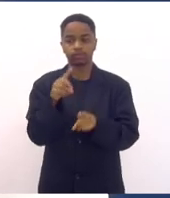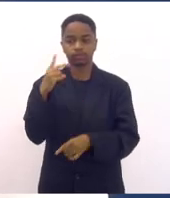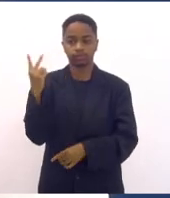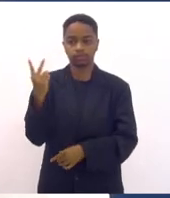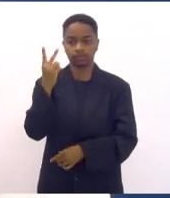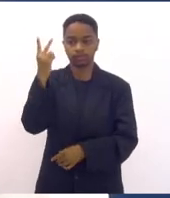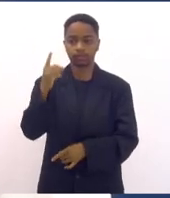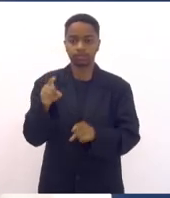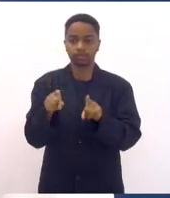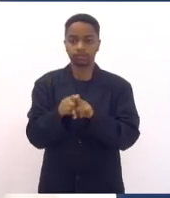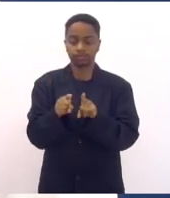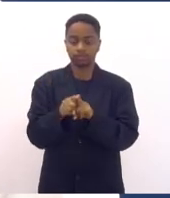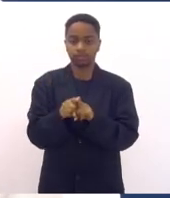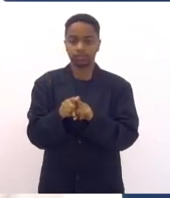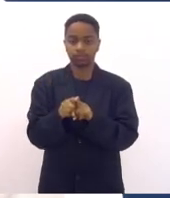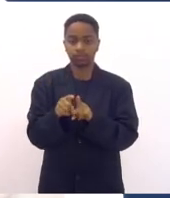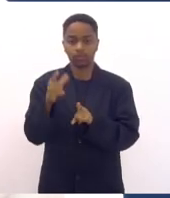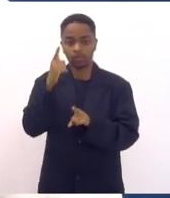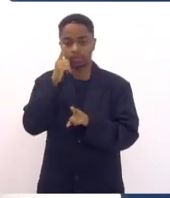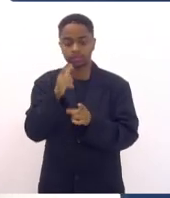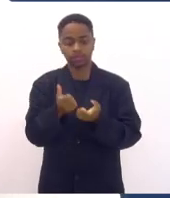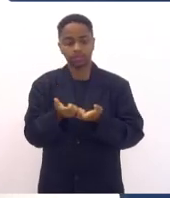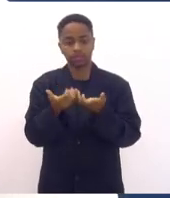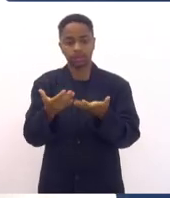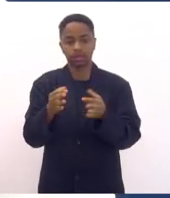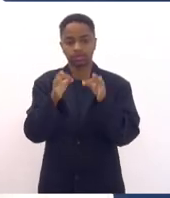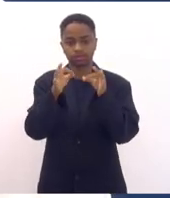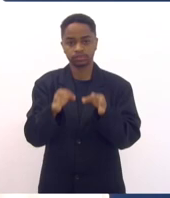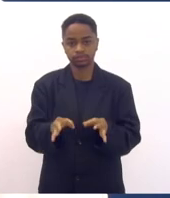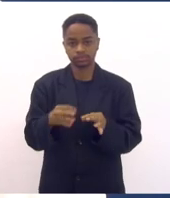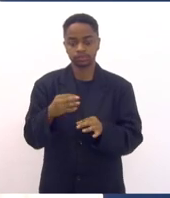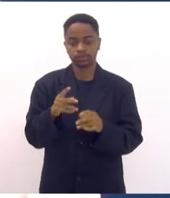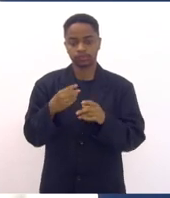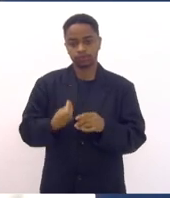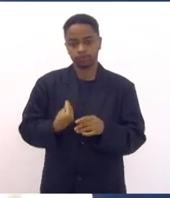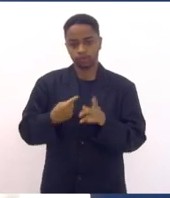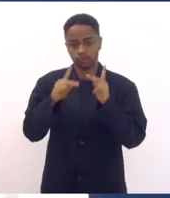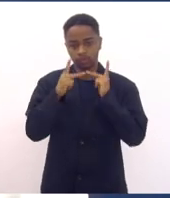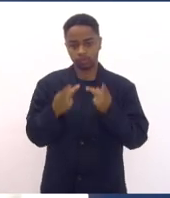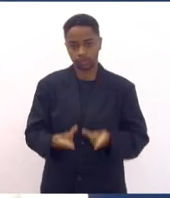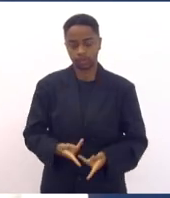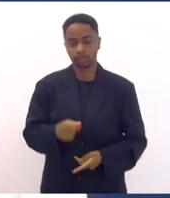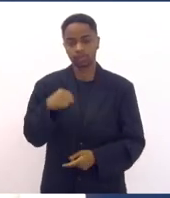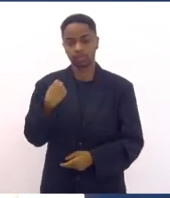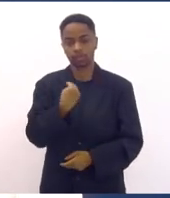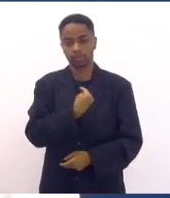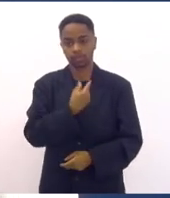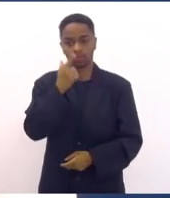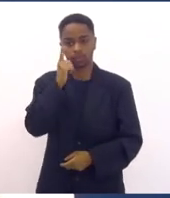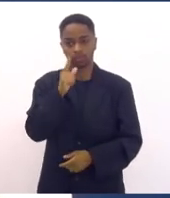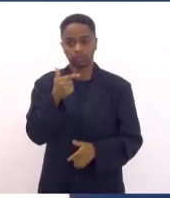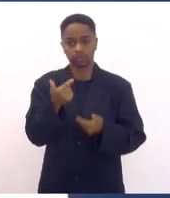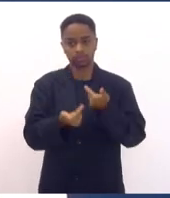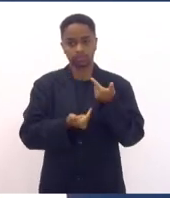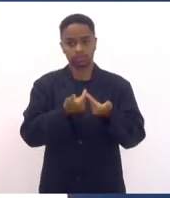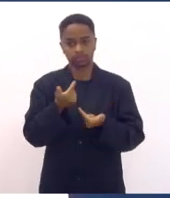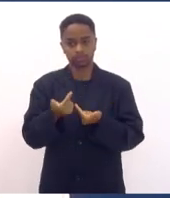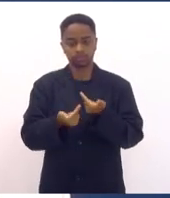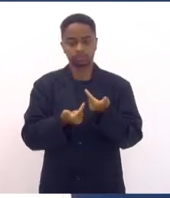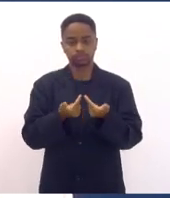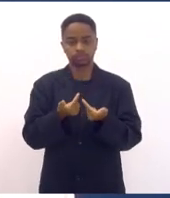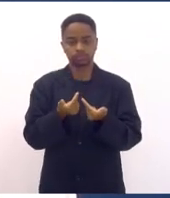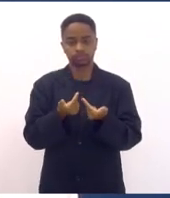e no resgate da dignidade humana nós temos sim condições de ah trabalhar ah